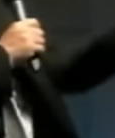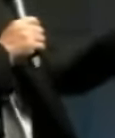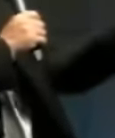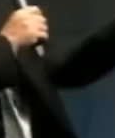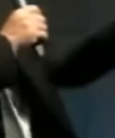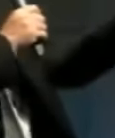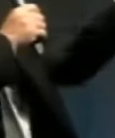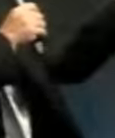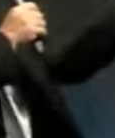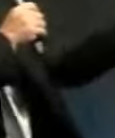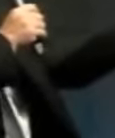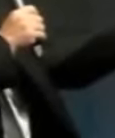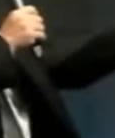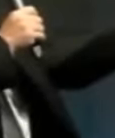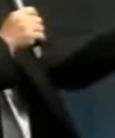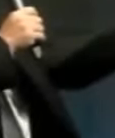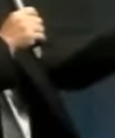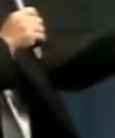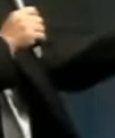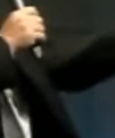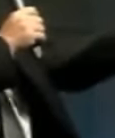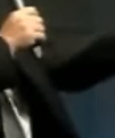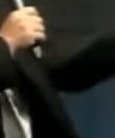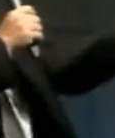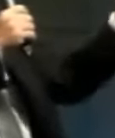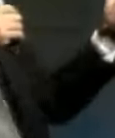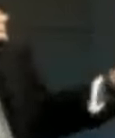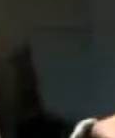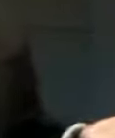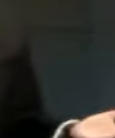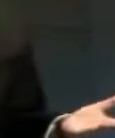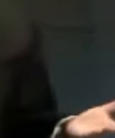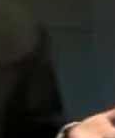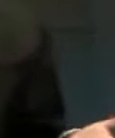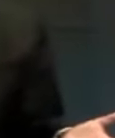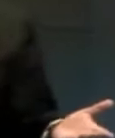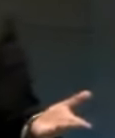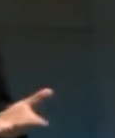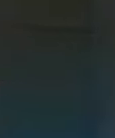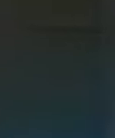glória de Deus e fazer isso uma festa uma festa